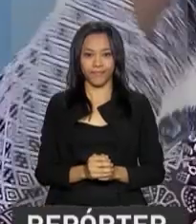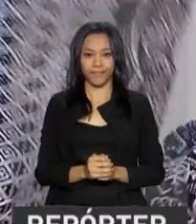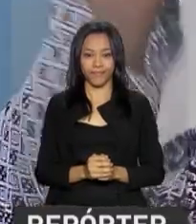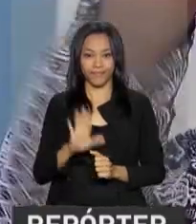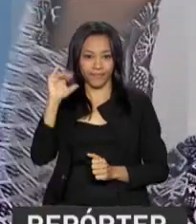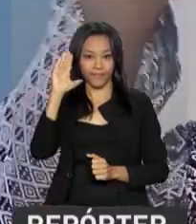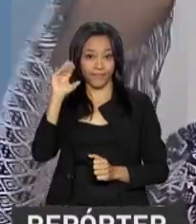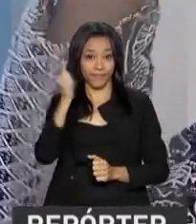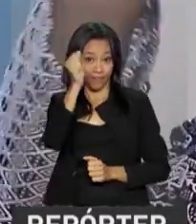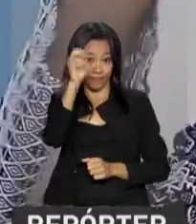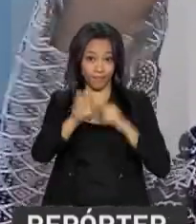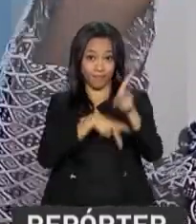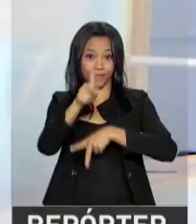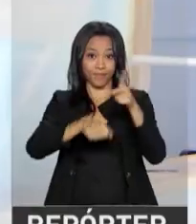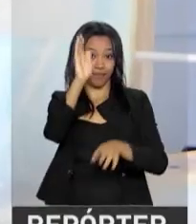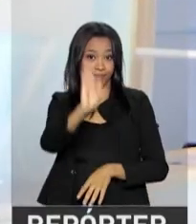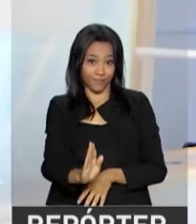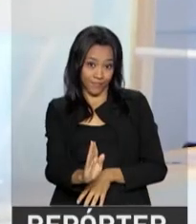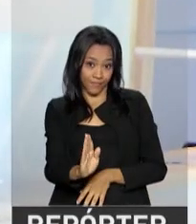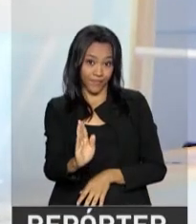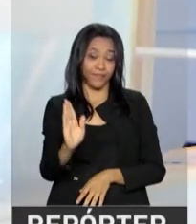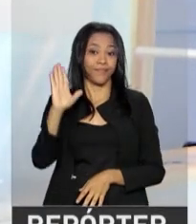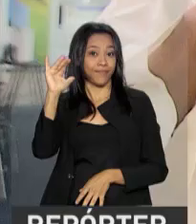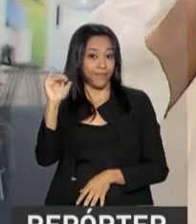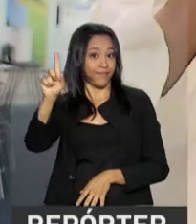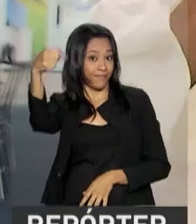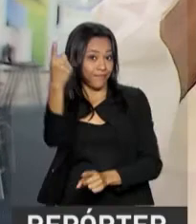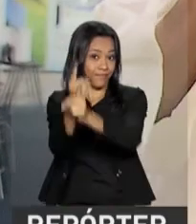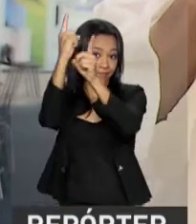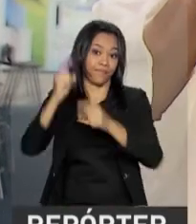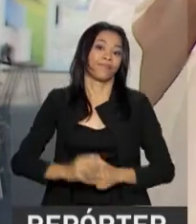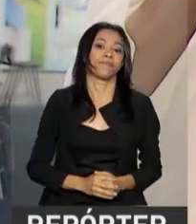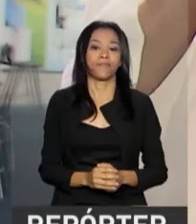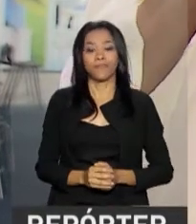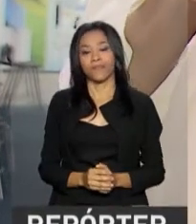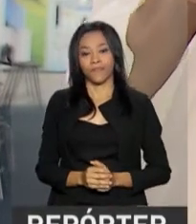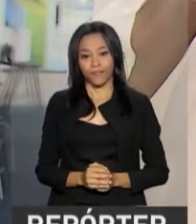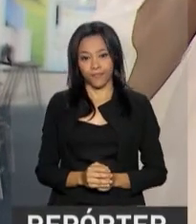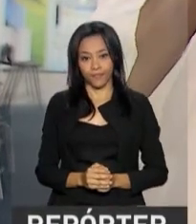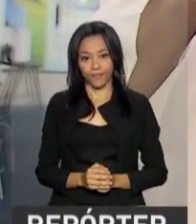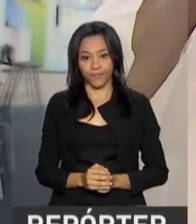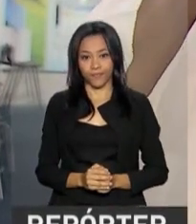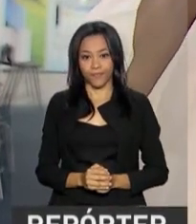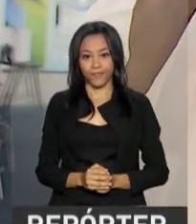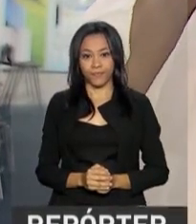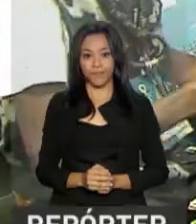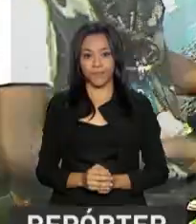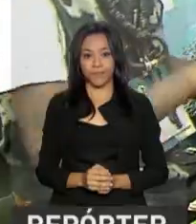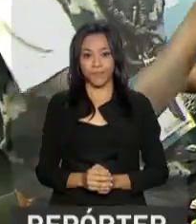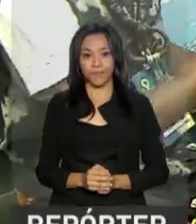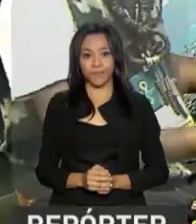tchau, povo brasileiro. Adiós, hasta la próxima. Au revoir. Rendez-vous Dakar